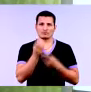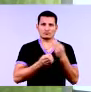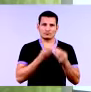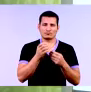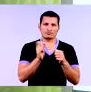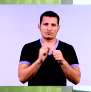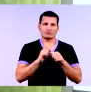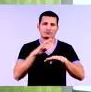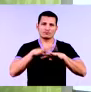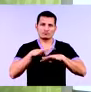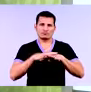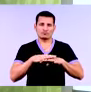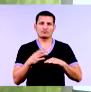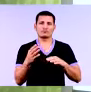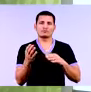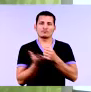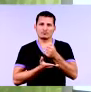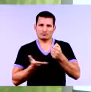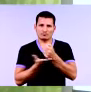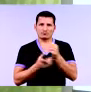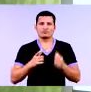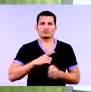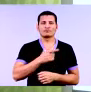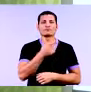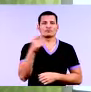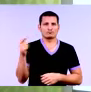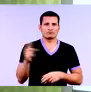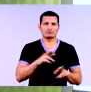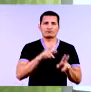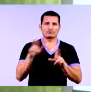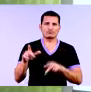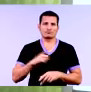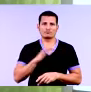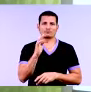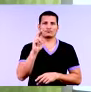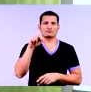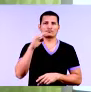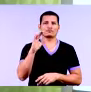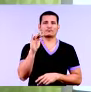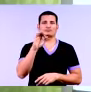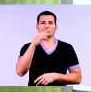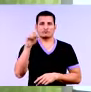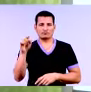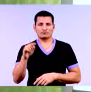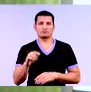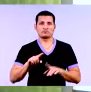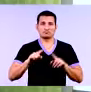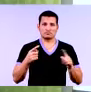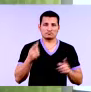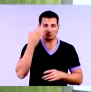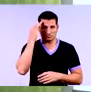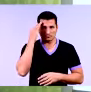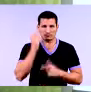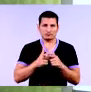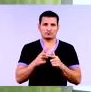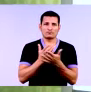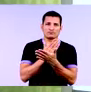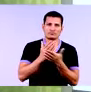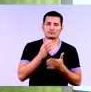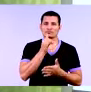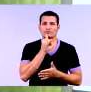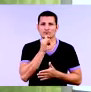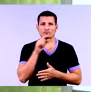as operações básicas. Existem muitas outras, existem muitas funções, mas vamos entender porque em alguns exemplos